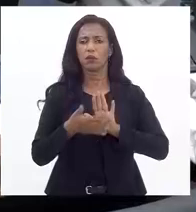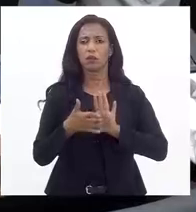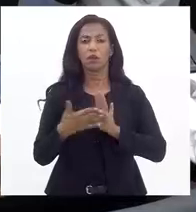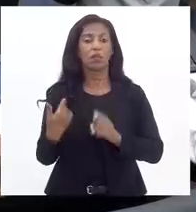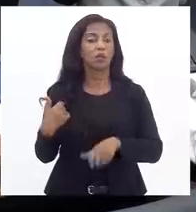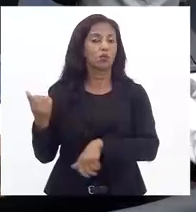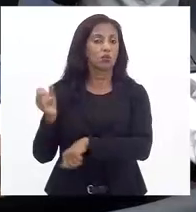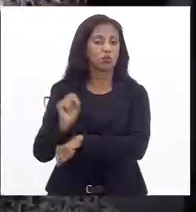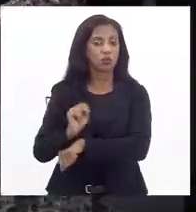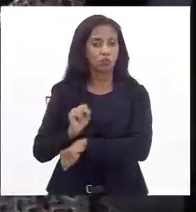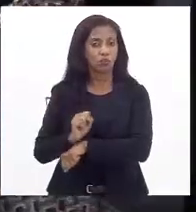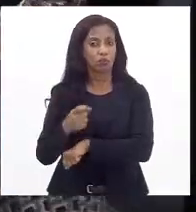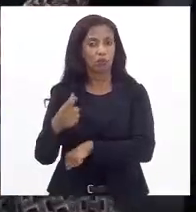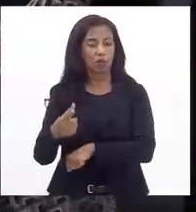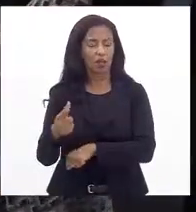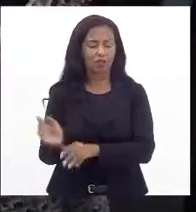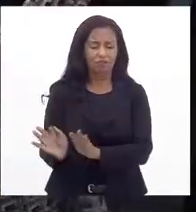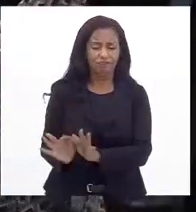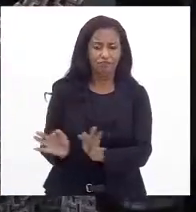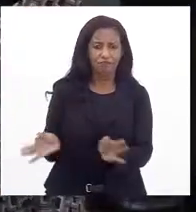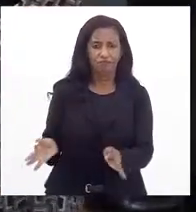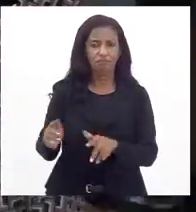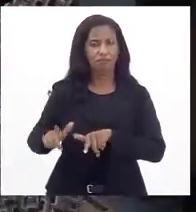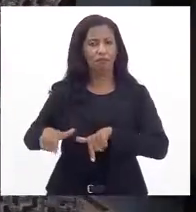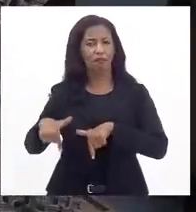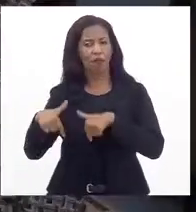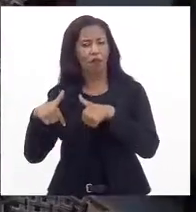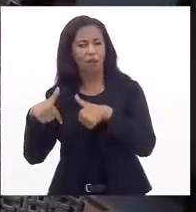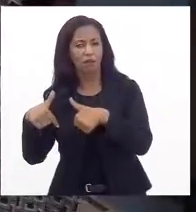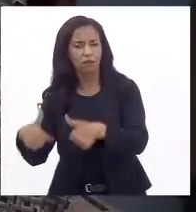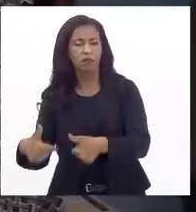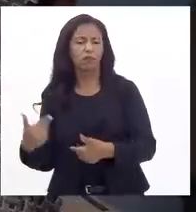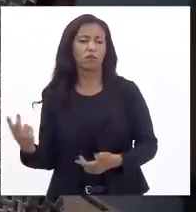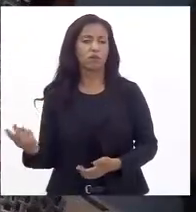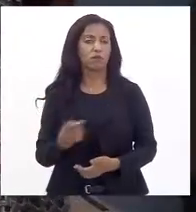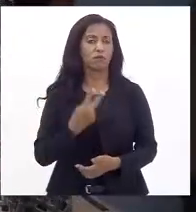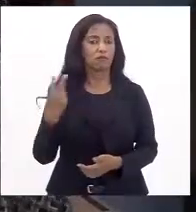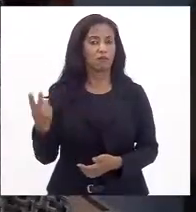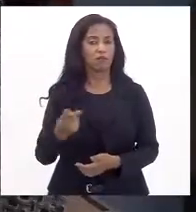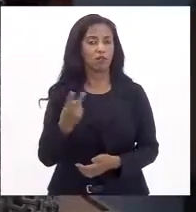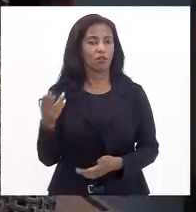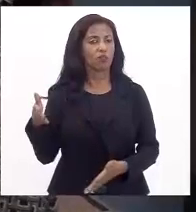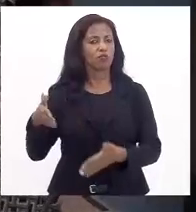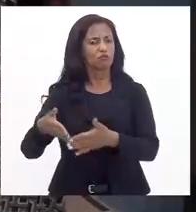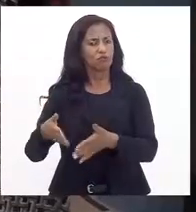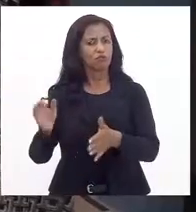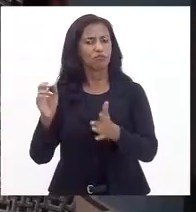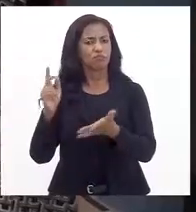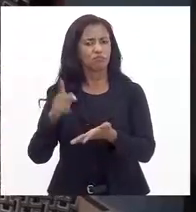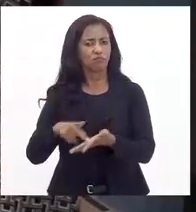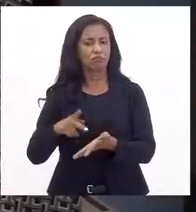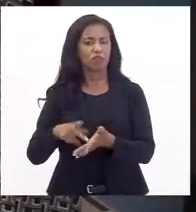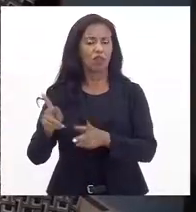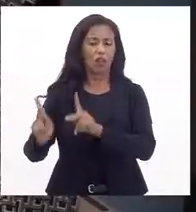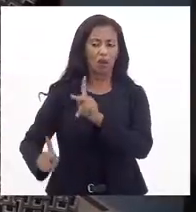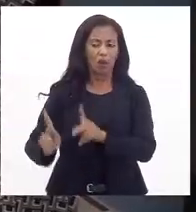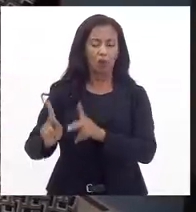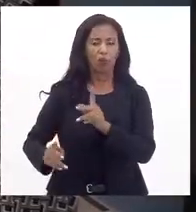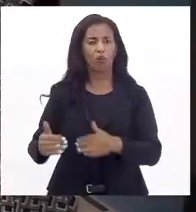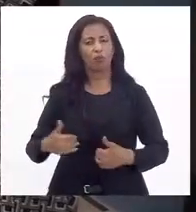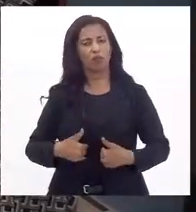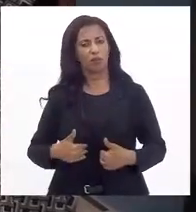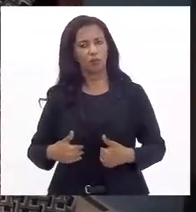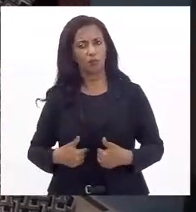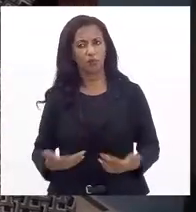gente espera que essa singela esse singelo valor chega de fato ao nosso povo que tá